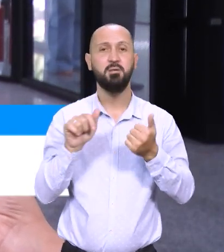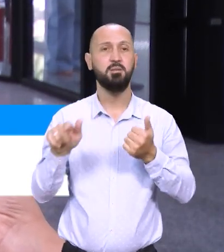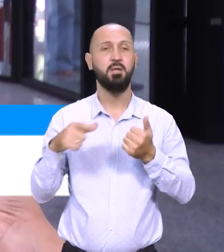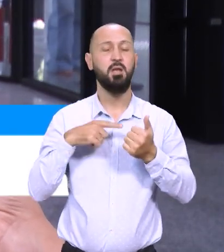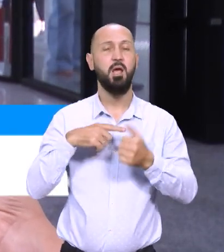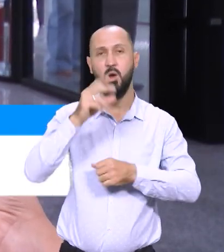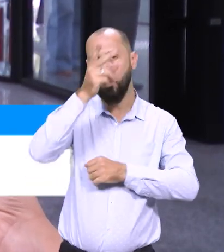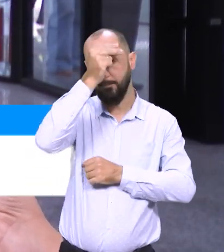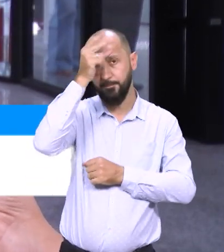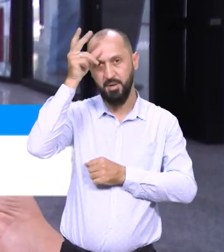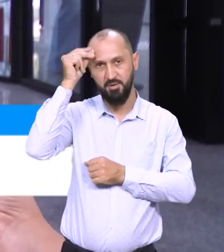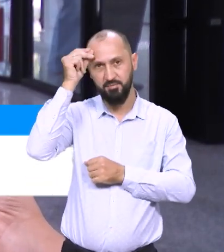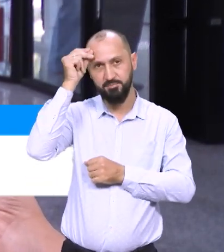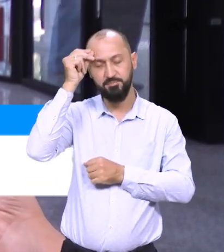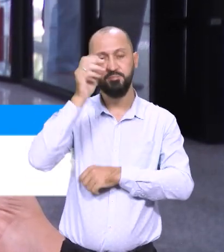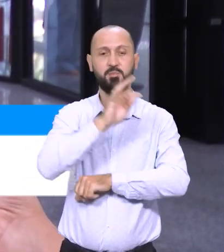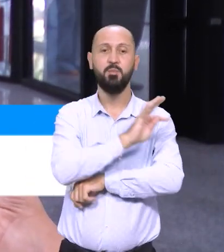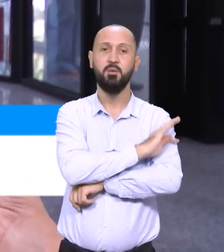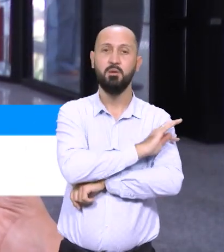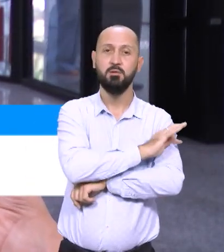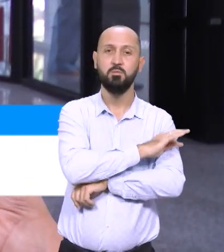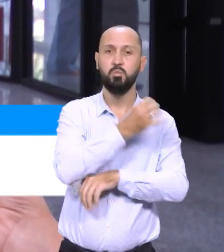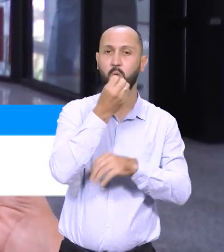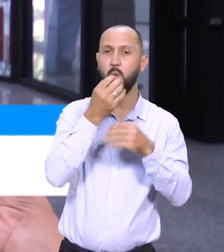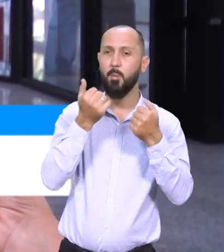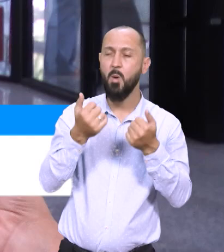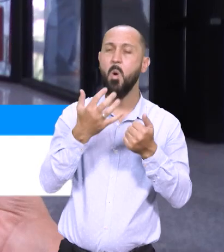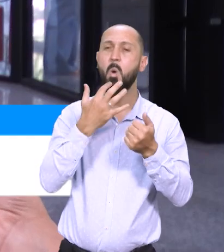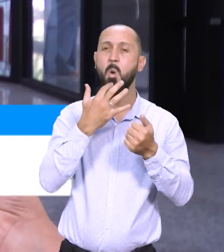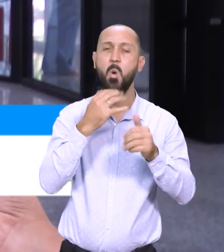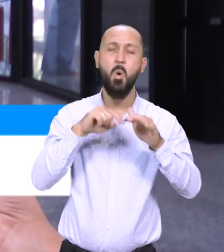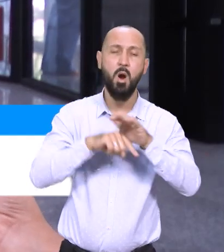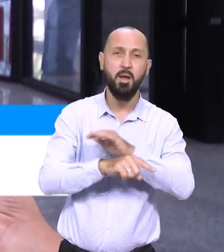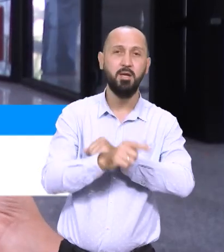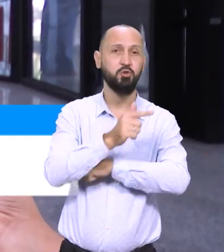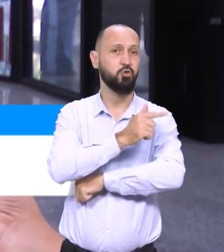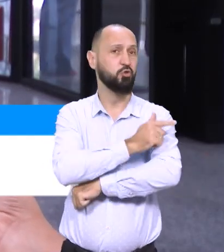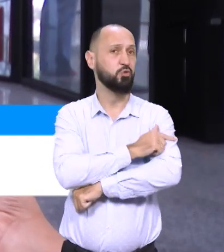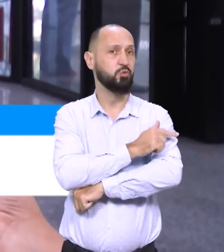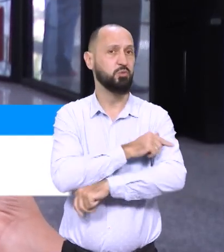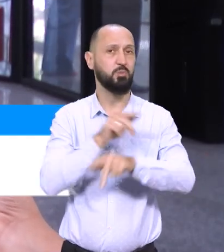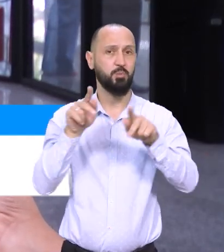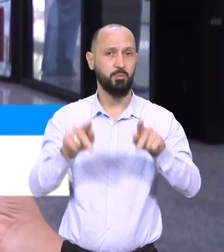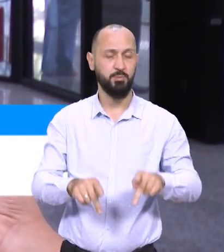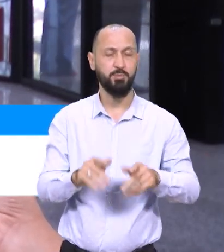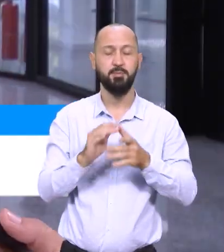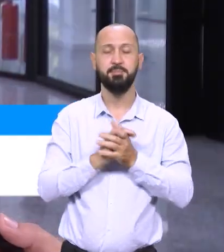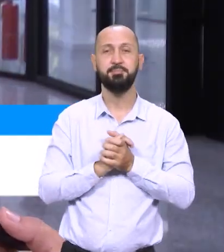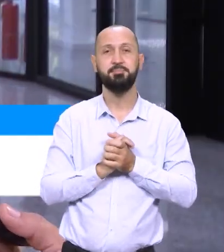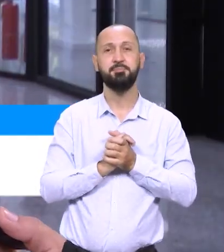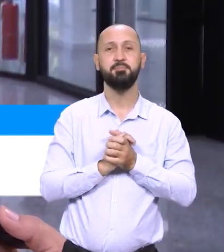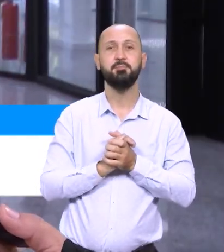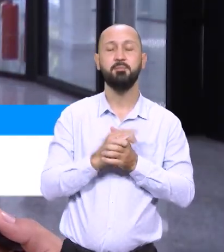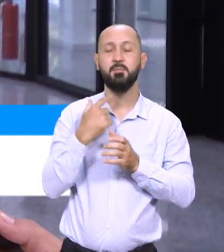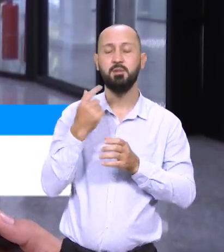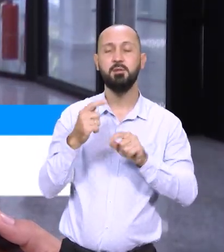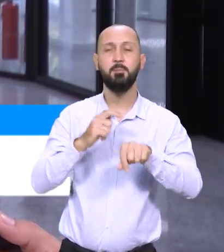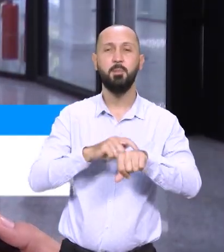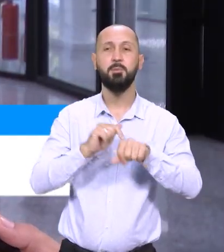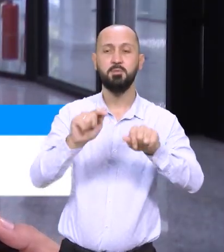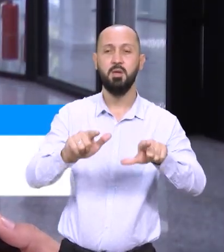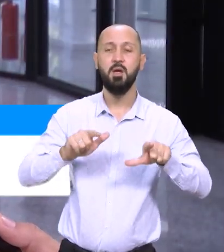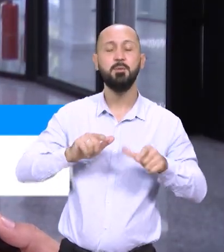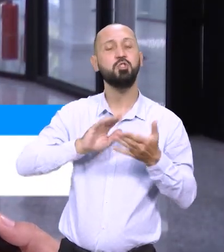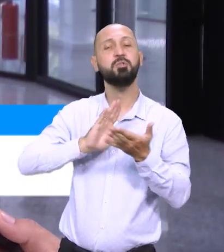bem. Ele é um prefeito tecnicamente muito bom, conhece de gestão pública, né? Então, a moção